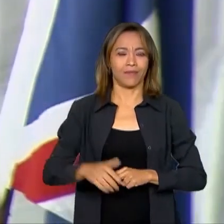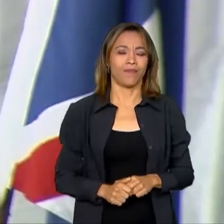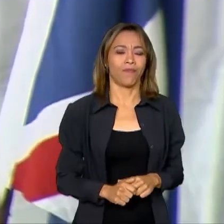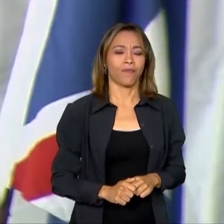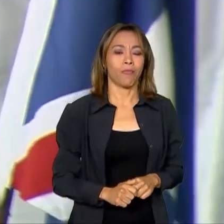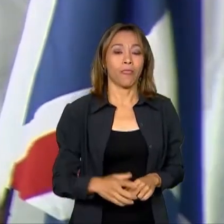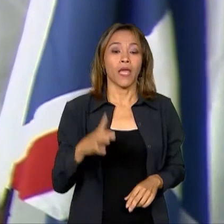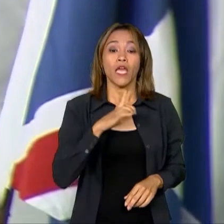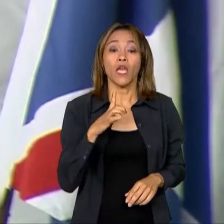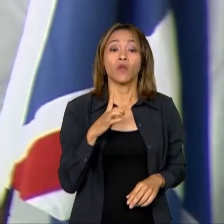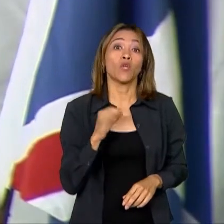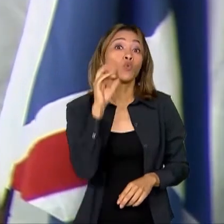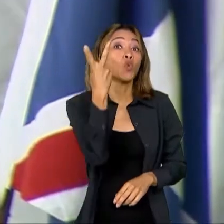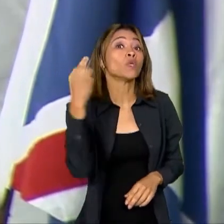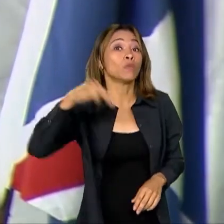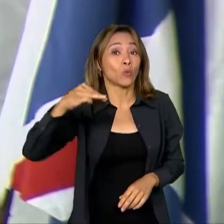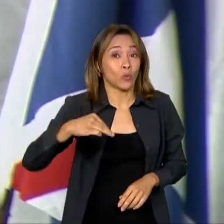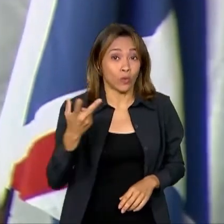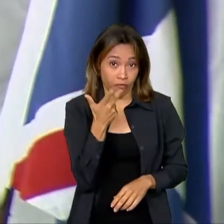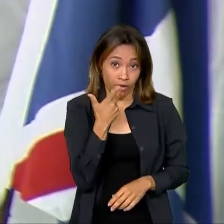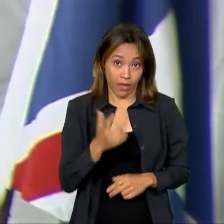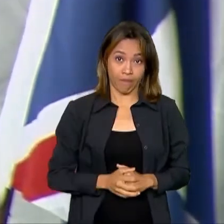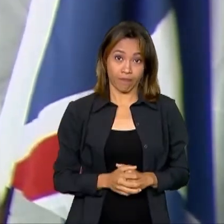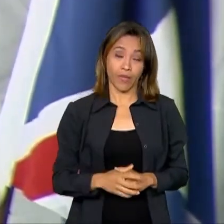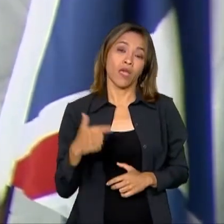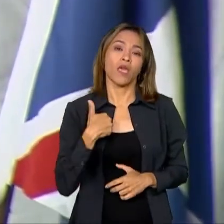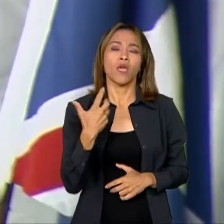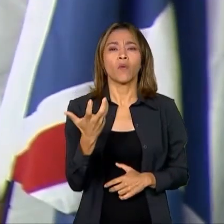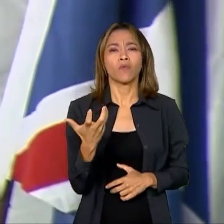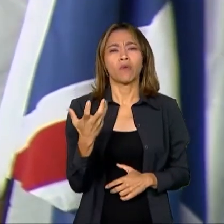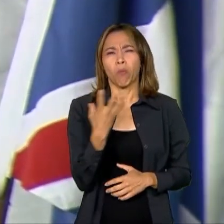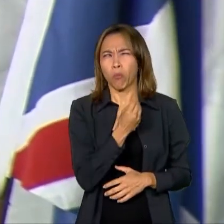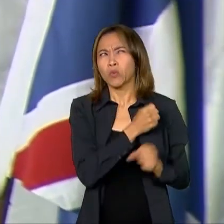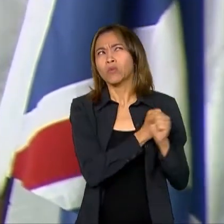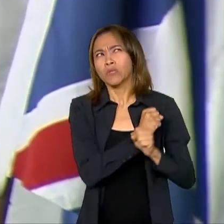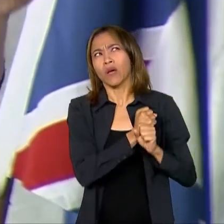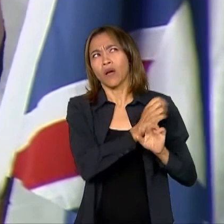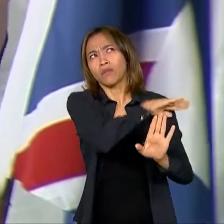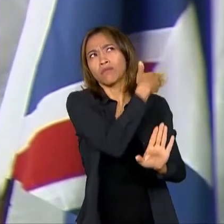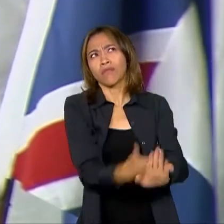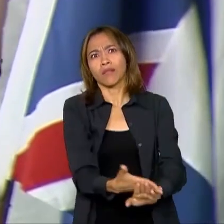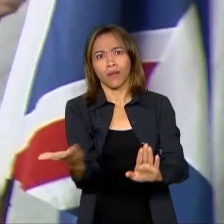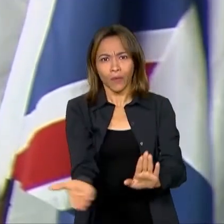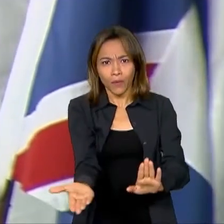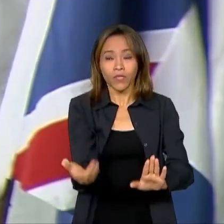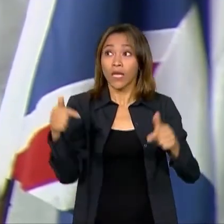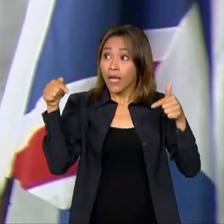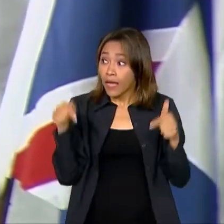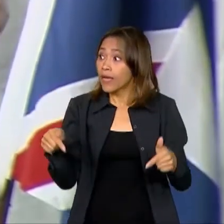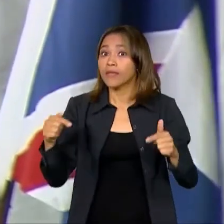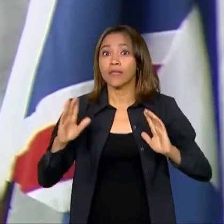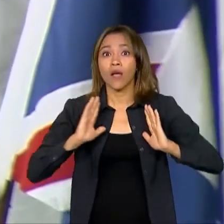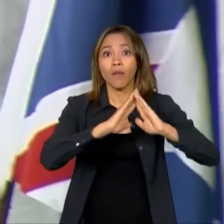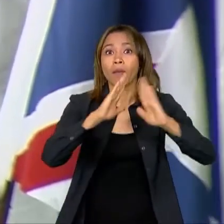Eu tenho apenas 2 minutos para falar. Eu quero dizer que, passado tanto tempo, presidente, este conjunto